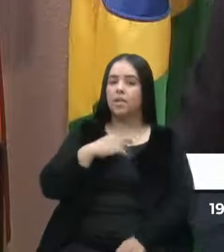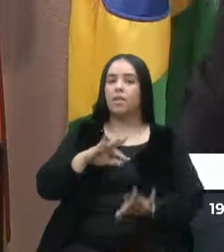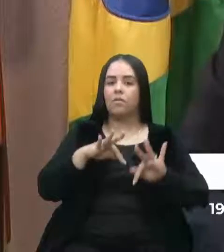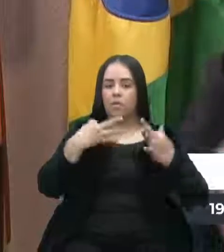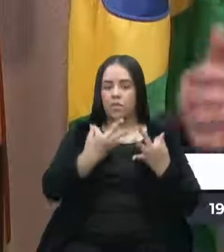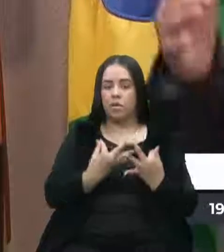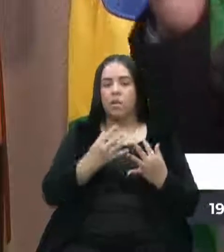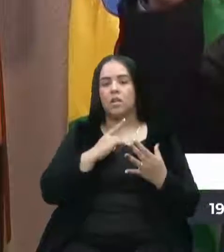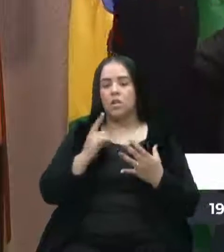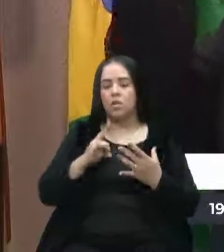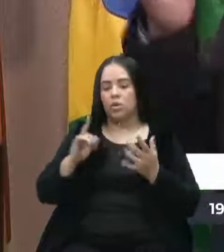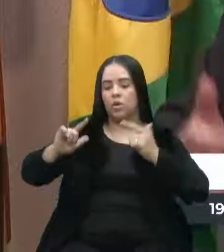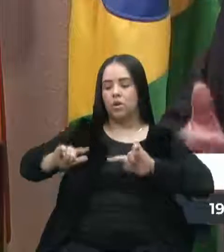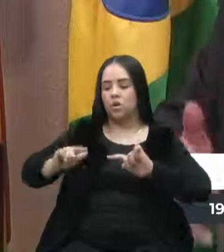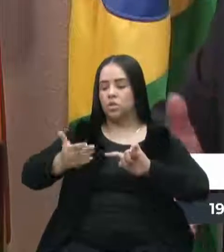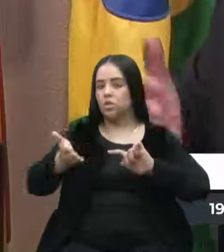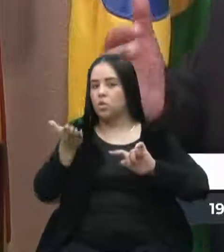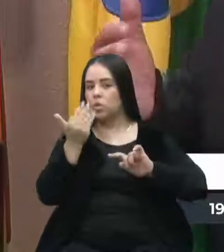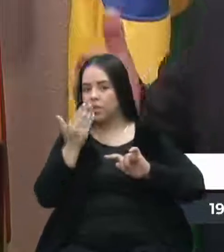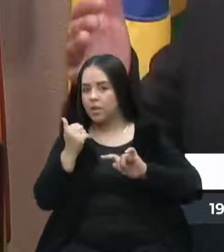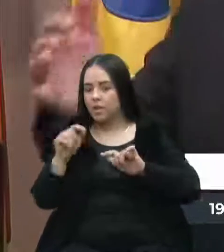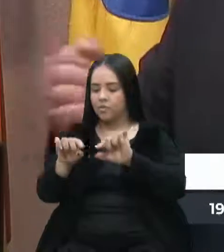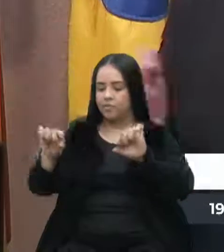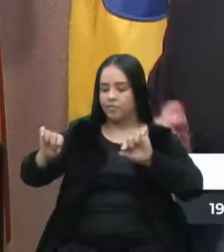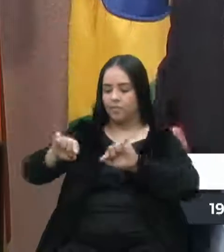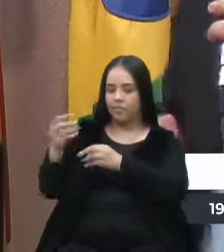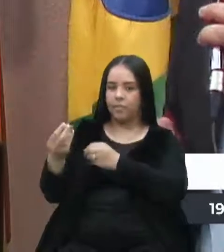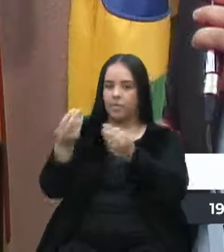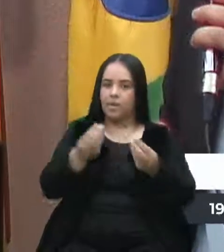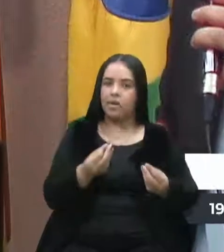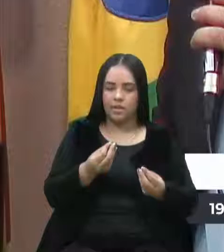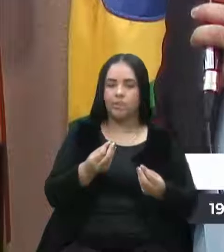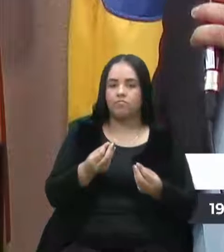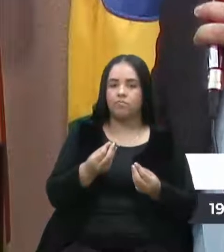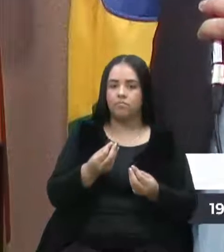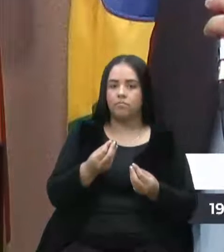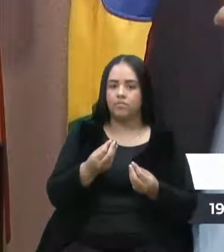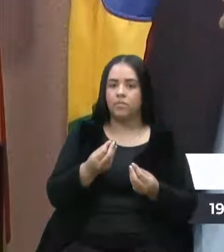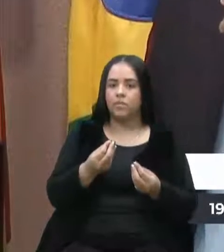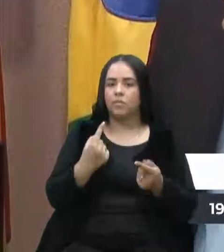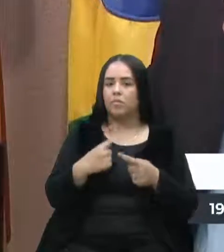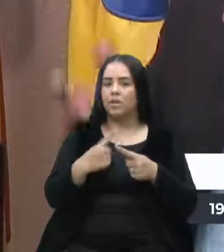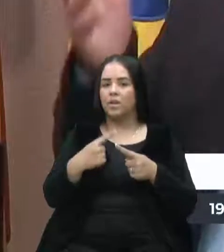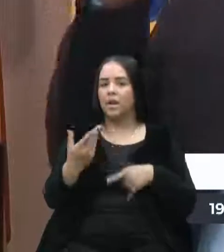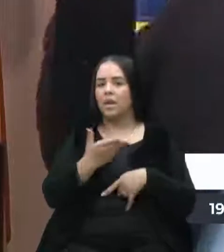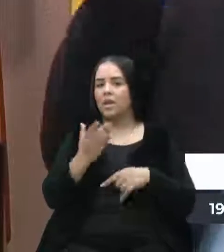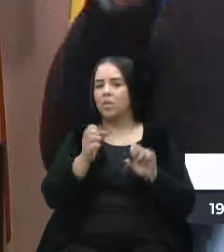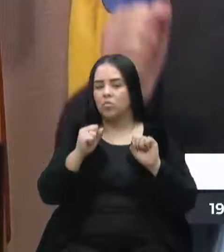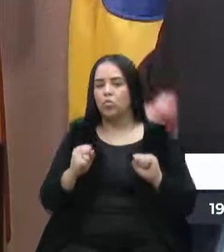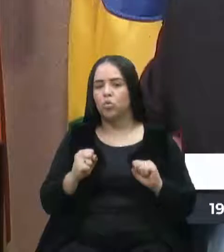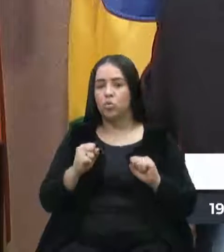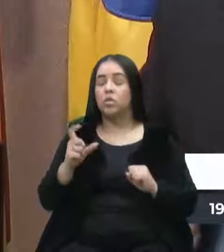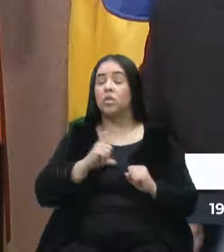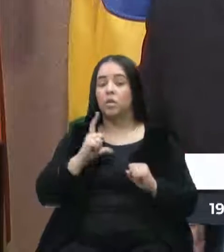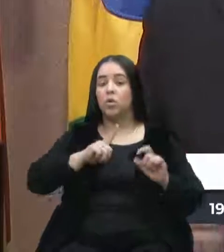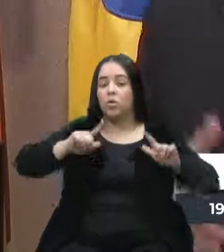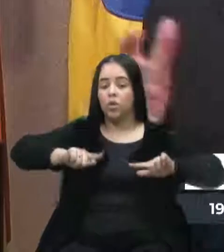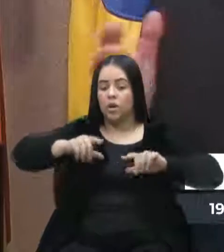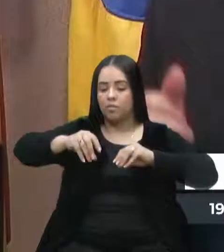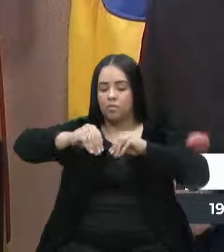assistência é uma das regiões que mais o banco do alimento da assistência mais que eles podem bem ter uma horta